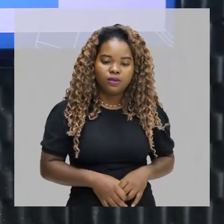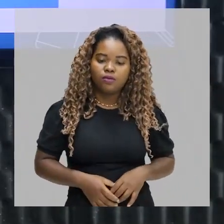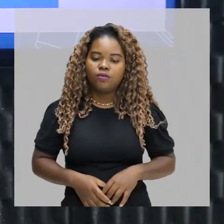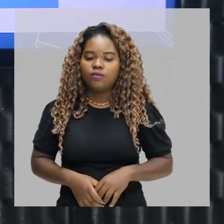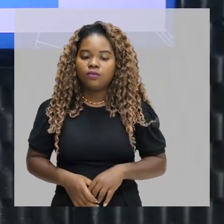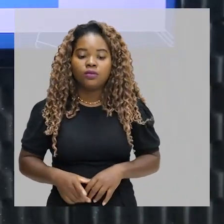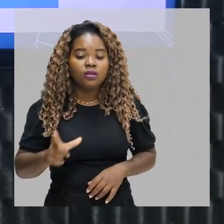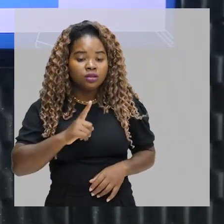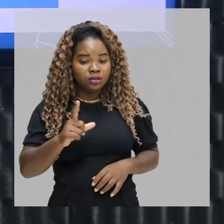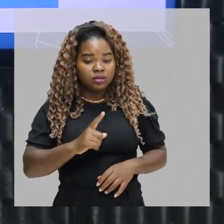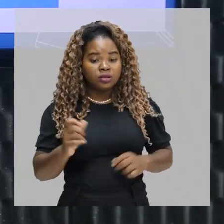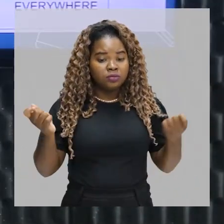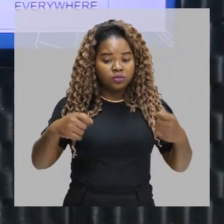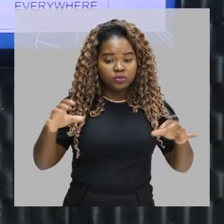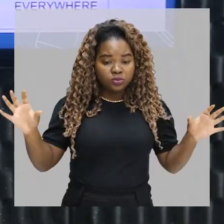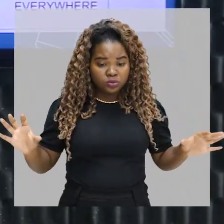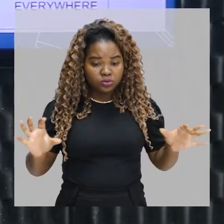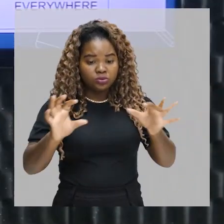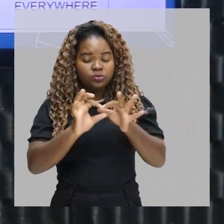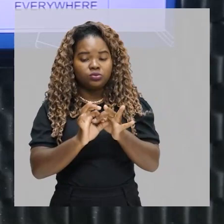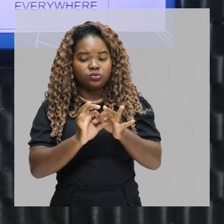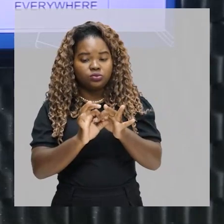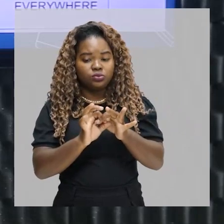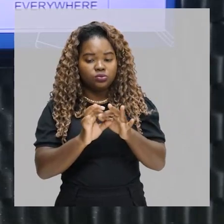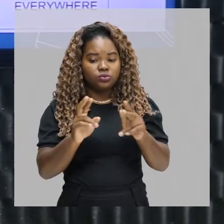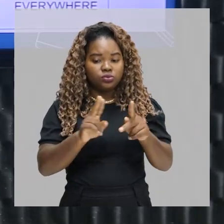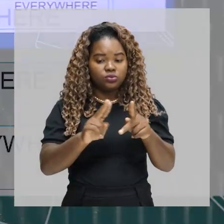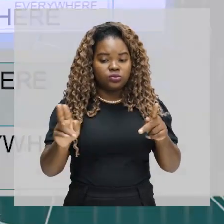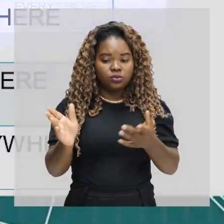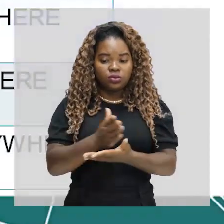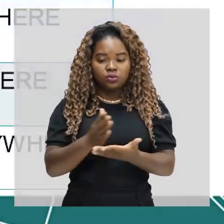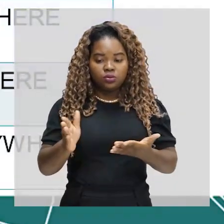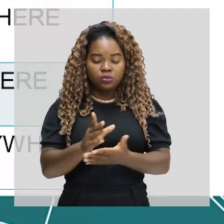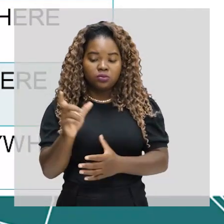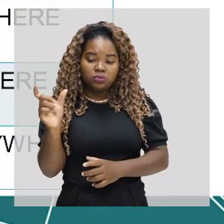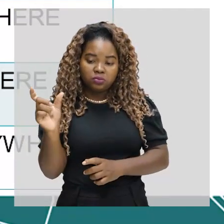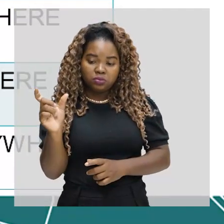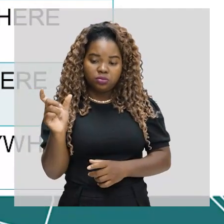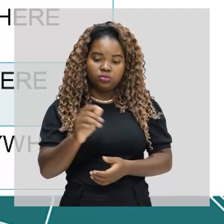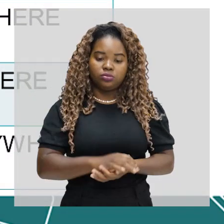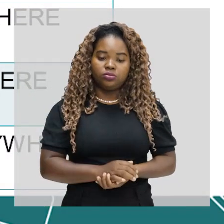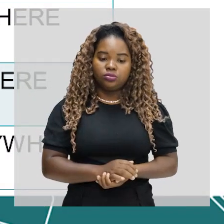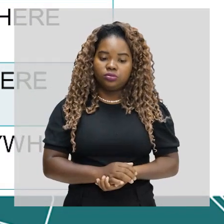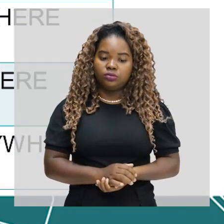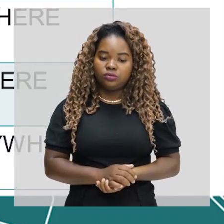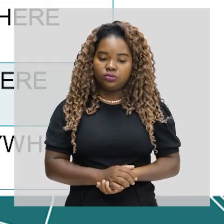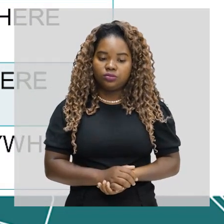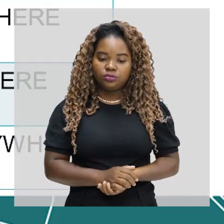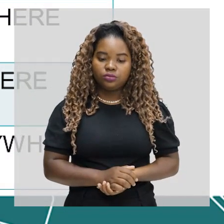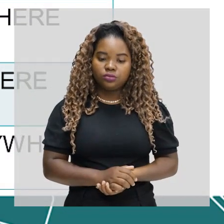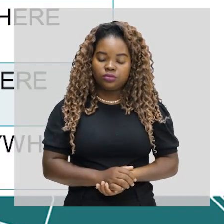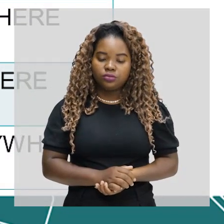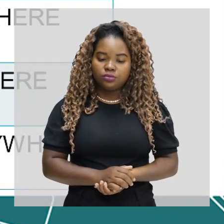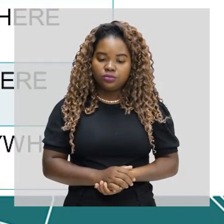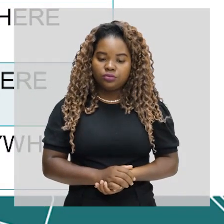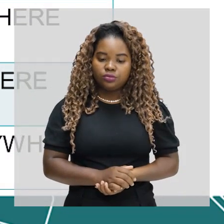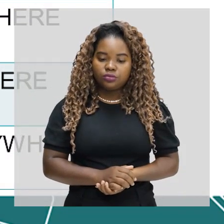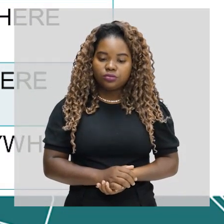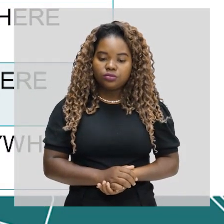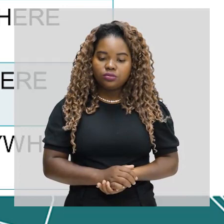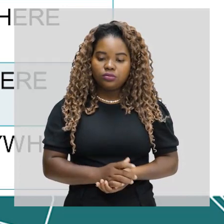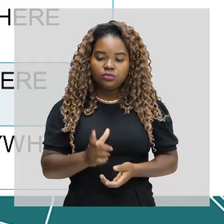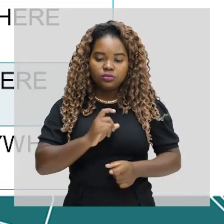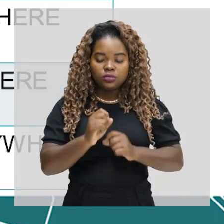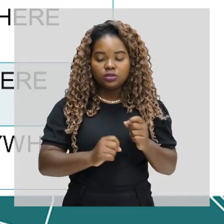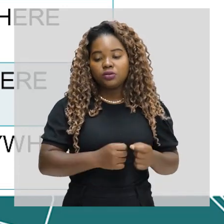possibilidade de juntar esses pronomes com algumas palavras para formar as composições, para